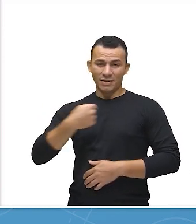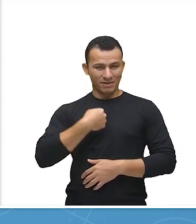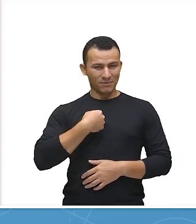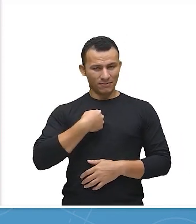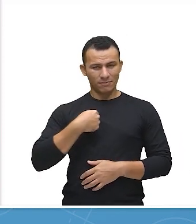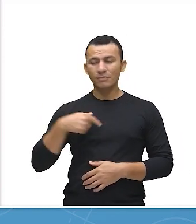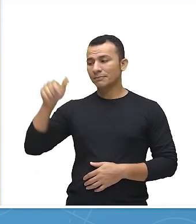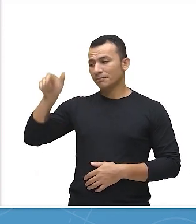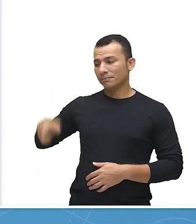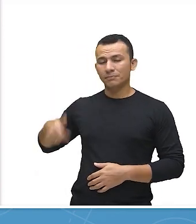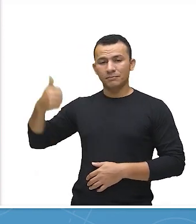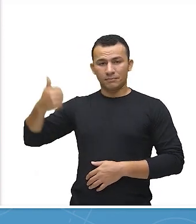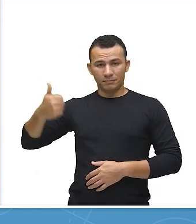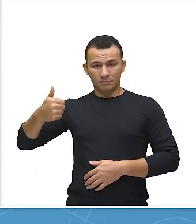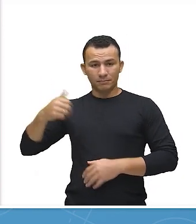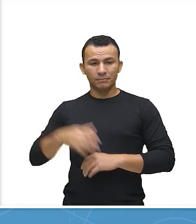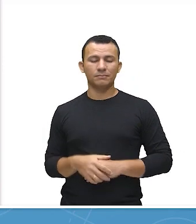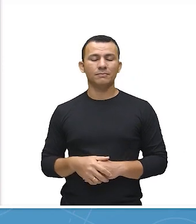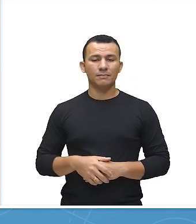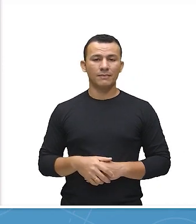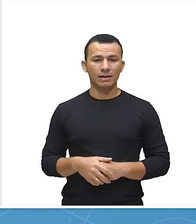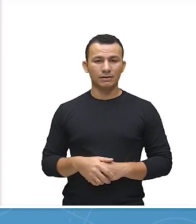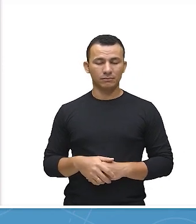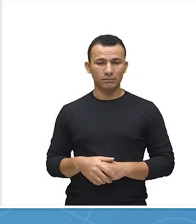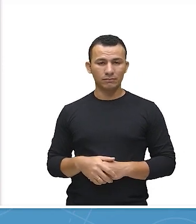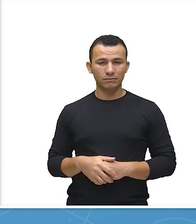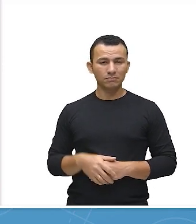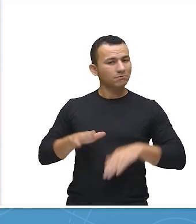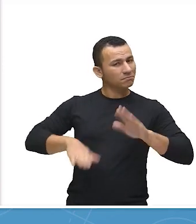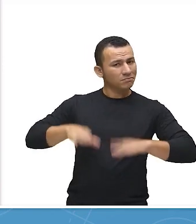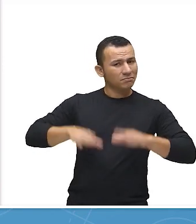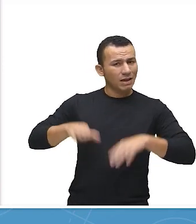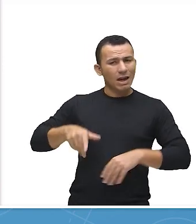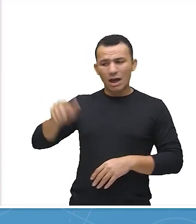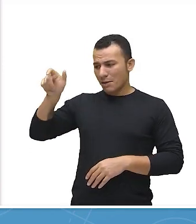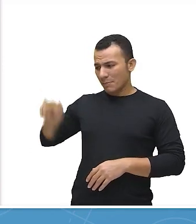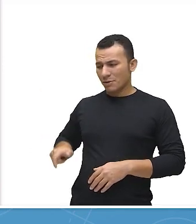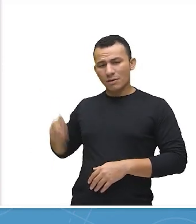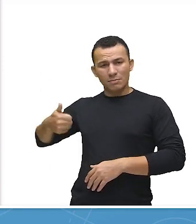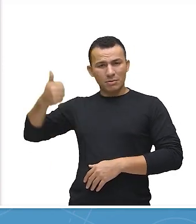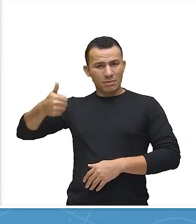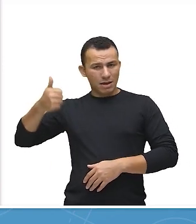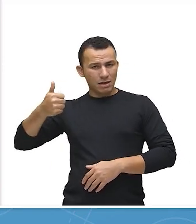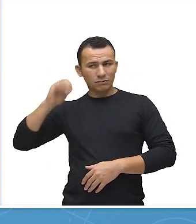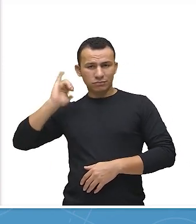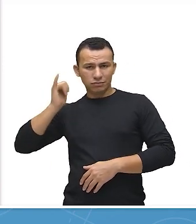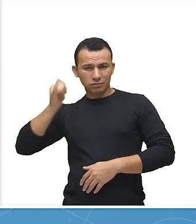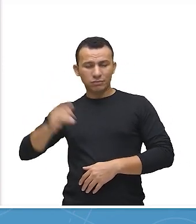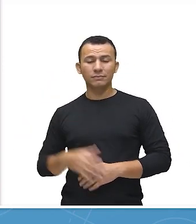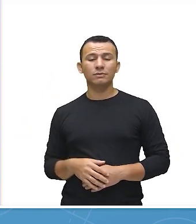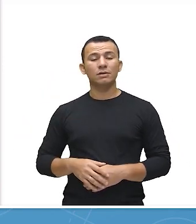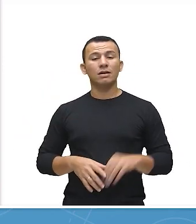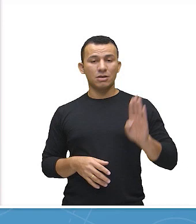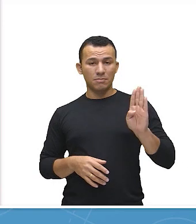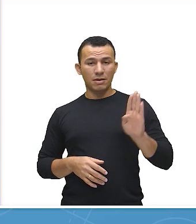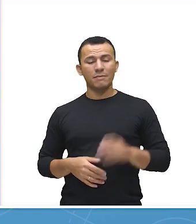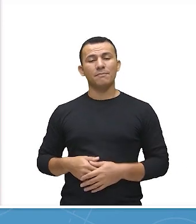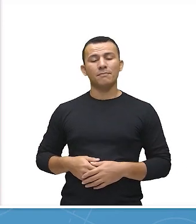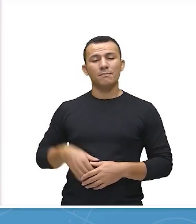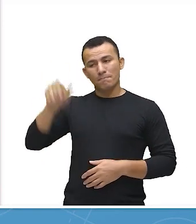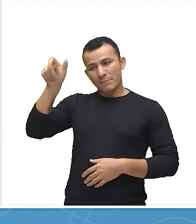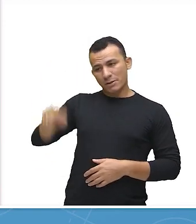valia R$1.000. O sujeito ficou indignado e perguntou como poderia o canário calado valer mais